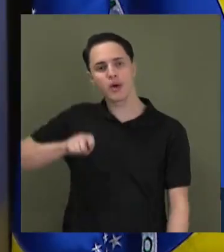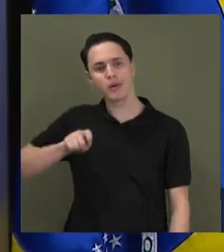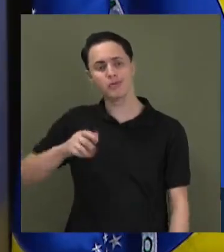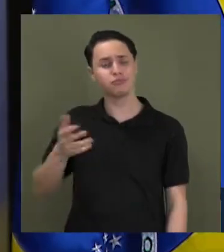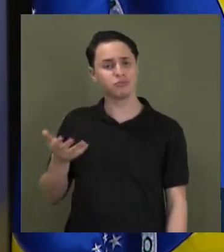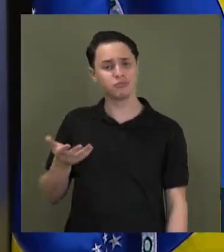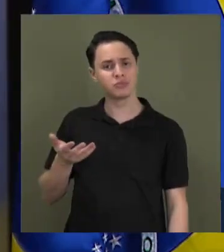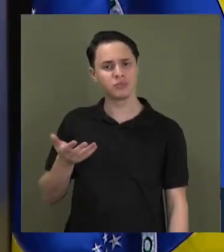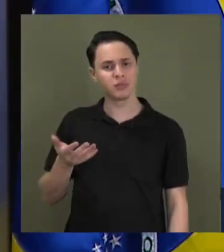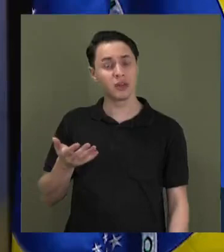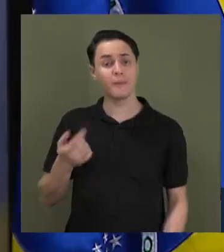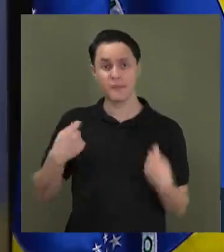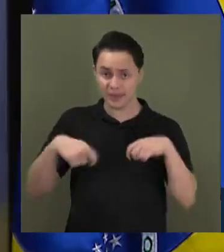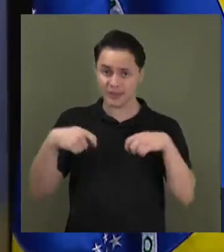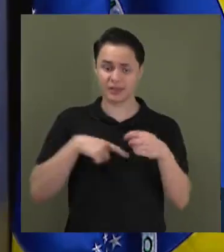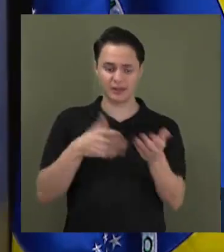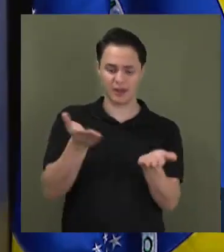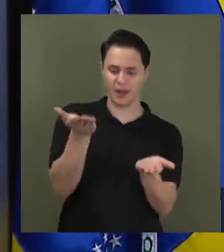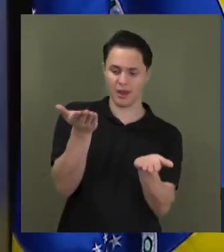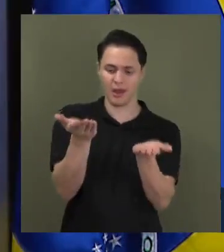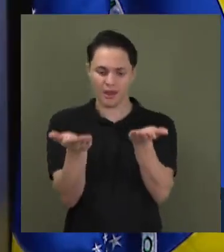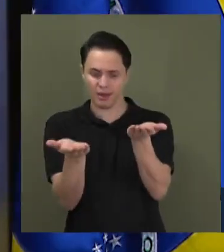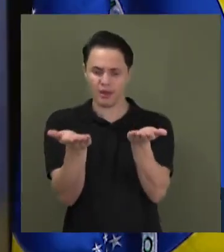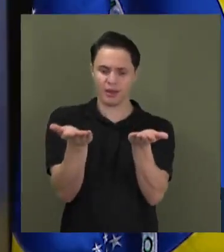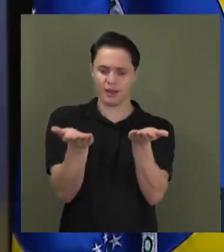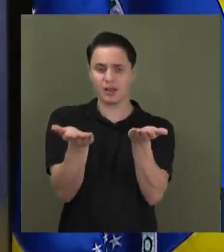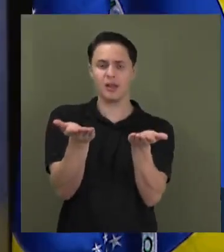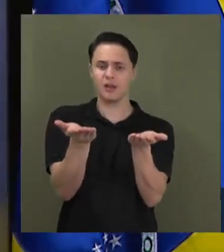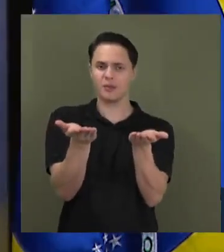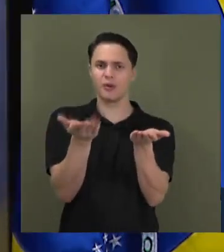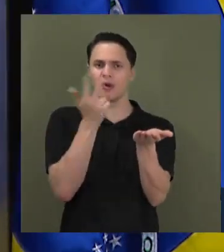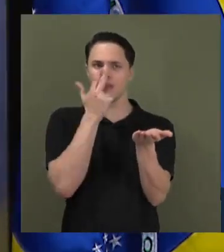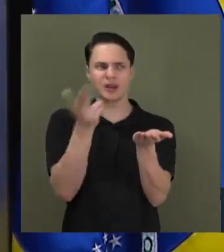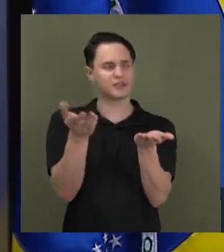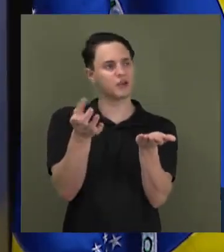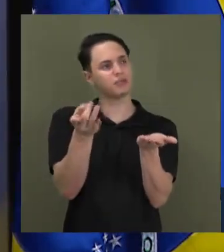Para ter o equilíbrio. Por que não é recebida pelo governo brasileiro?